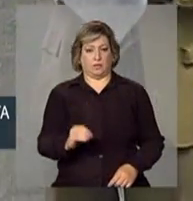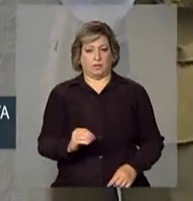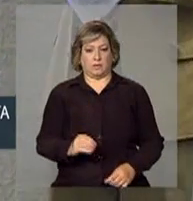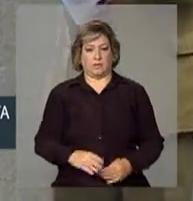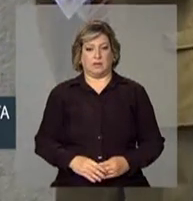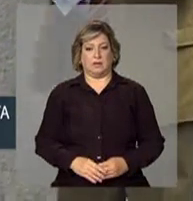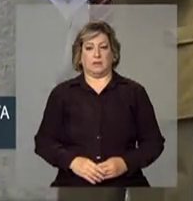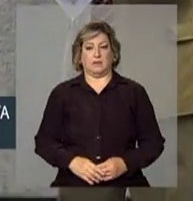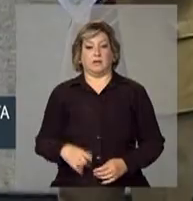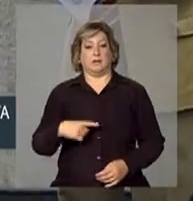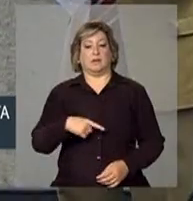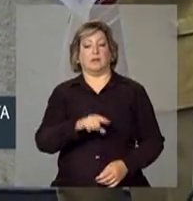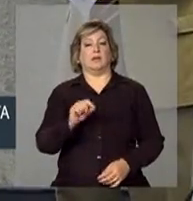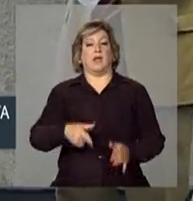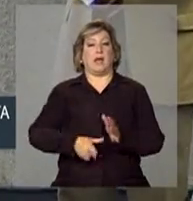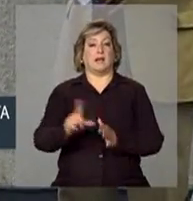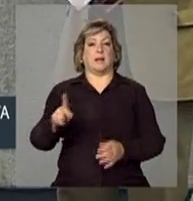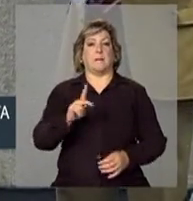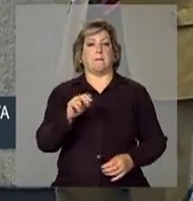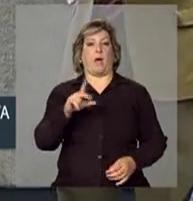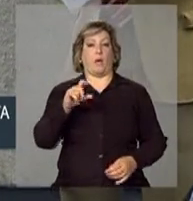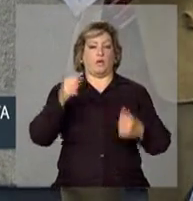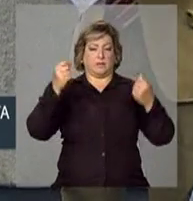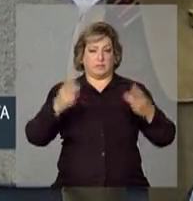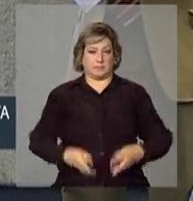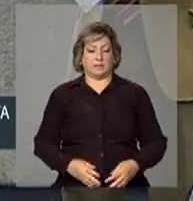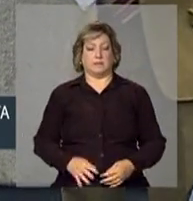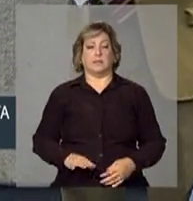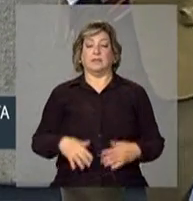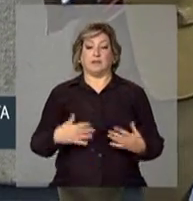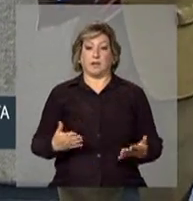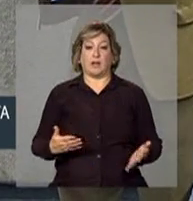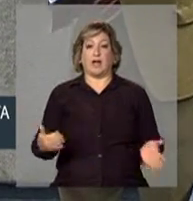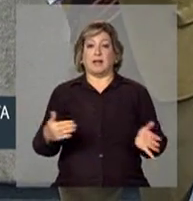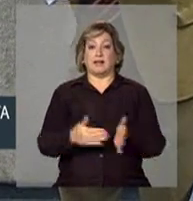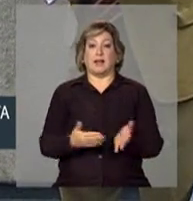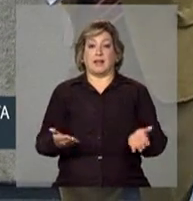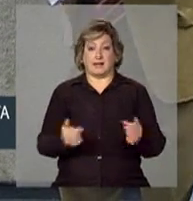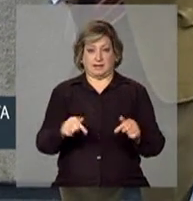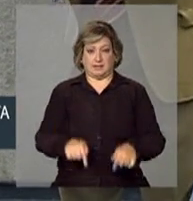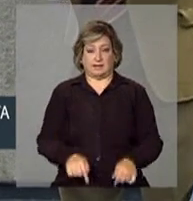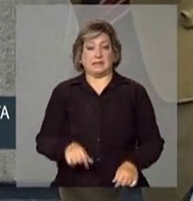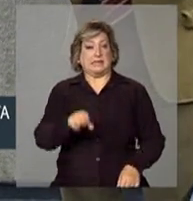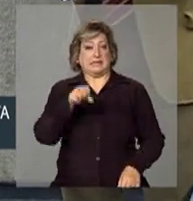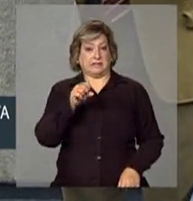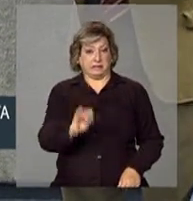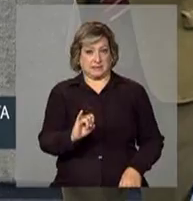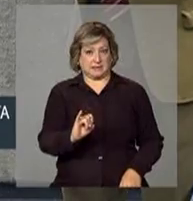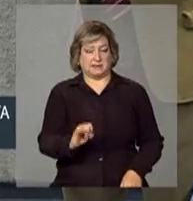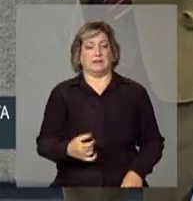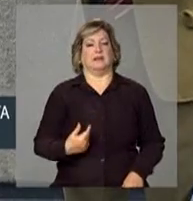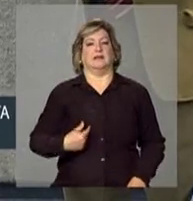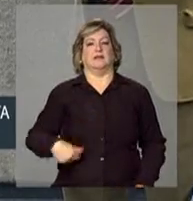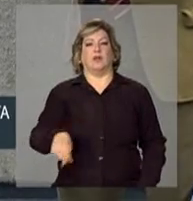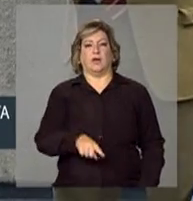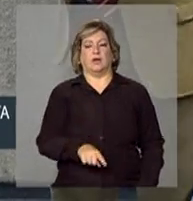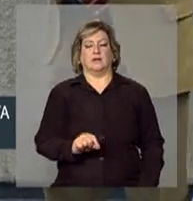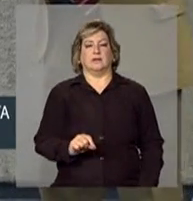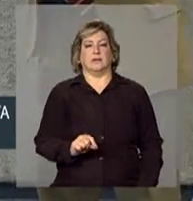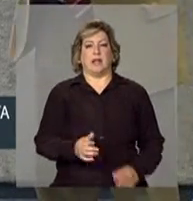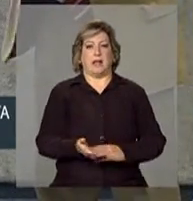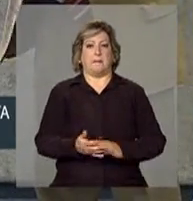pelo Paulo Sérgio. Pois bem, até aqui, se levantássemos a mão de quem